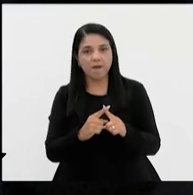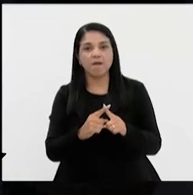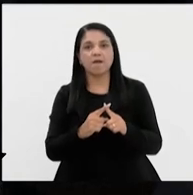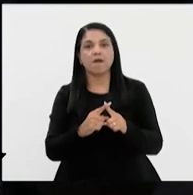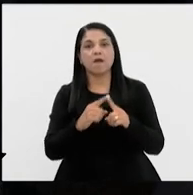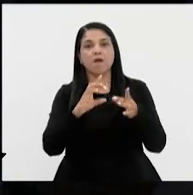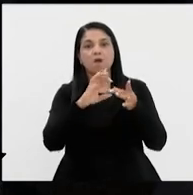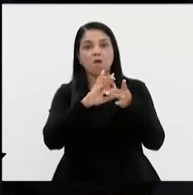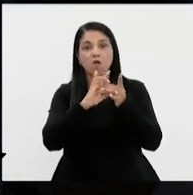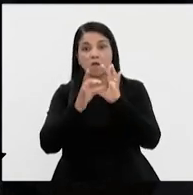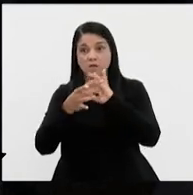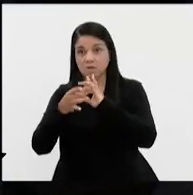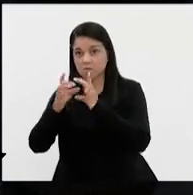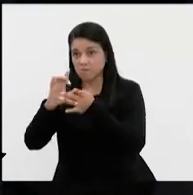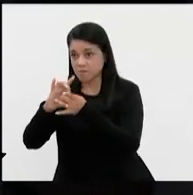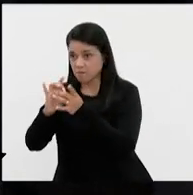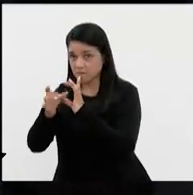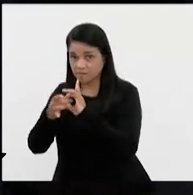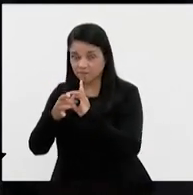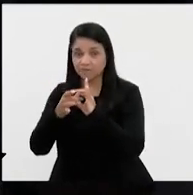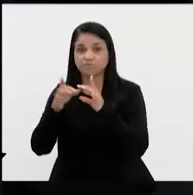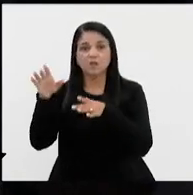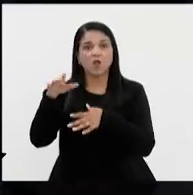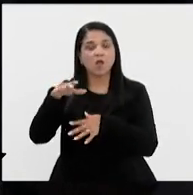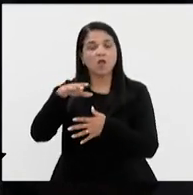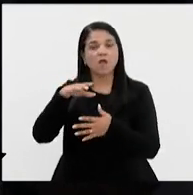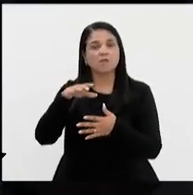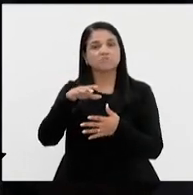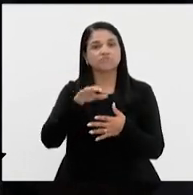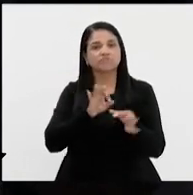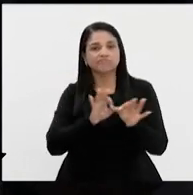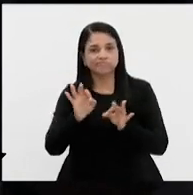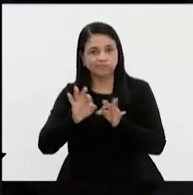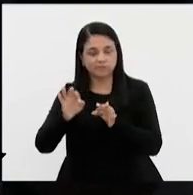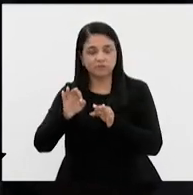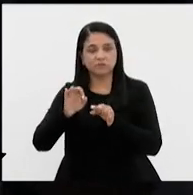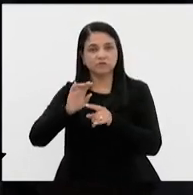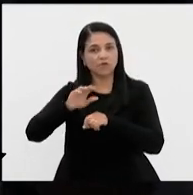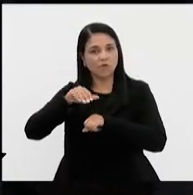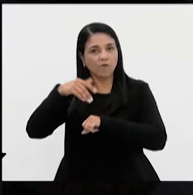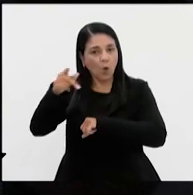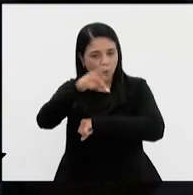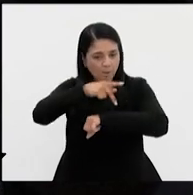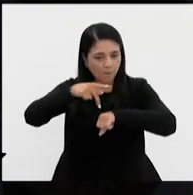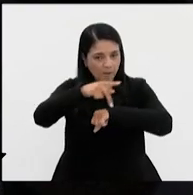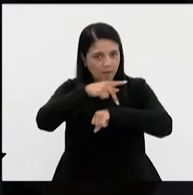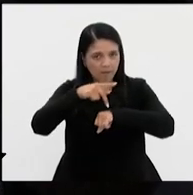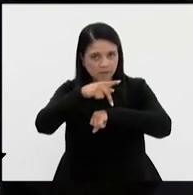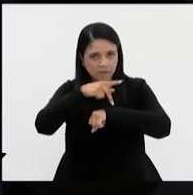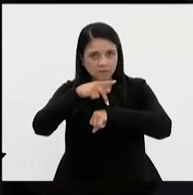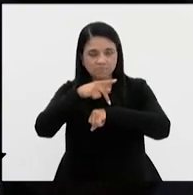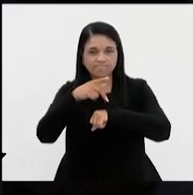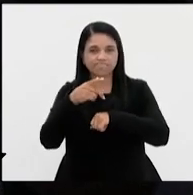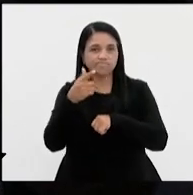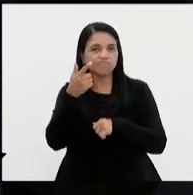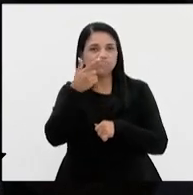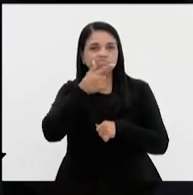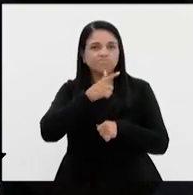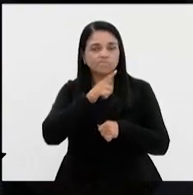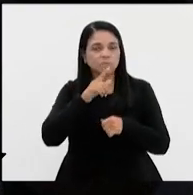As organizações internacionais ainda não conseguiram unanimidade sobre esses